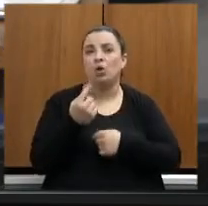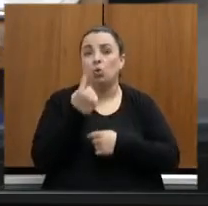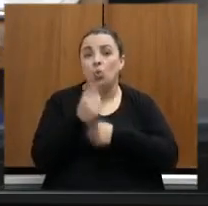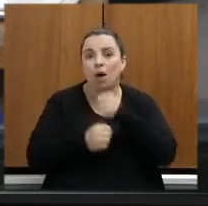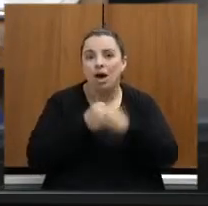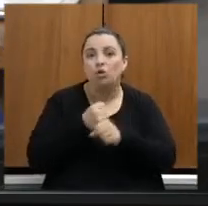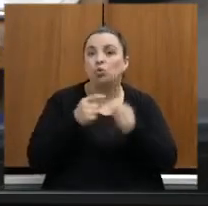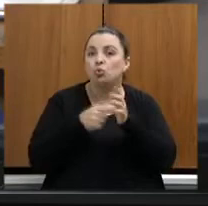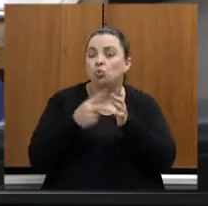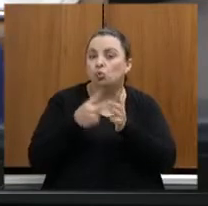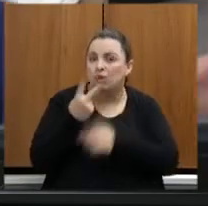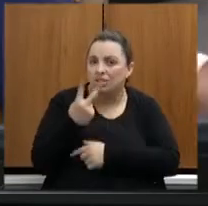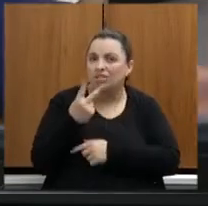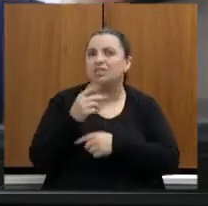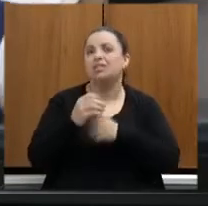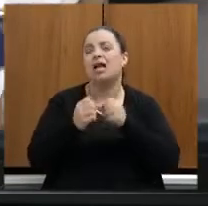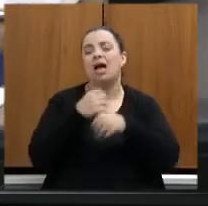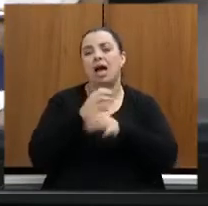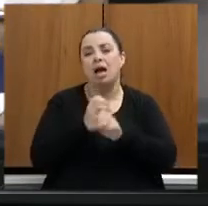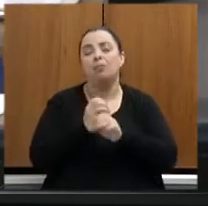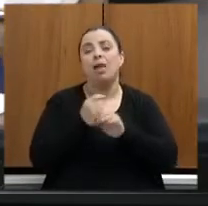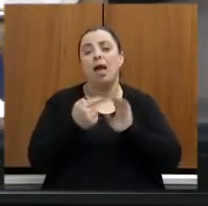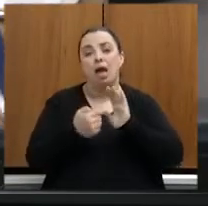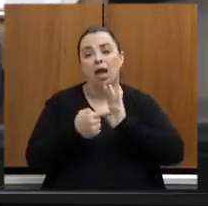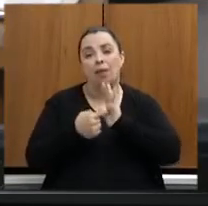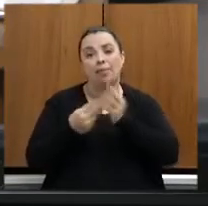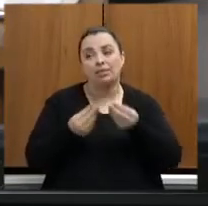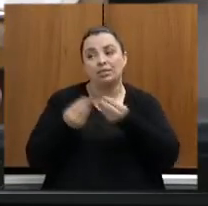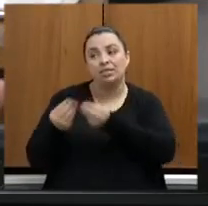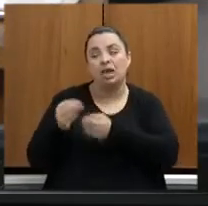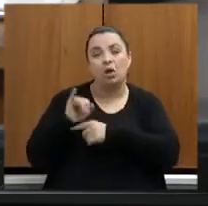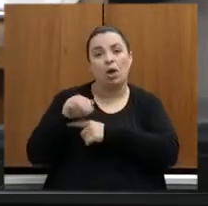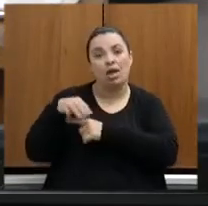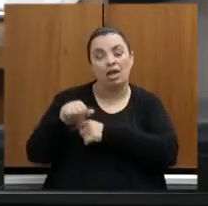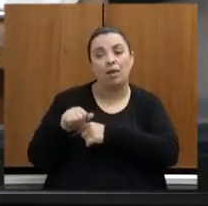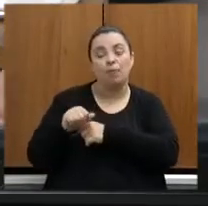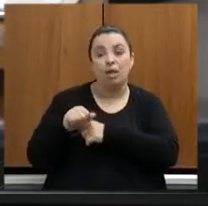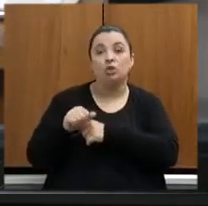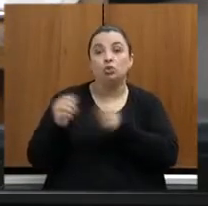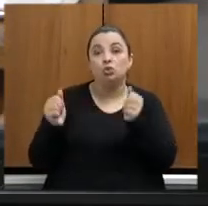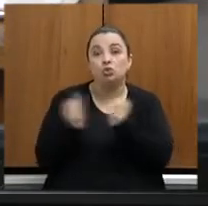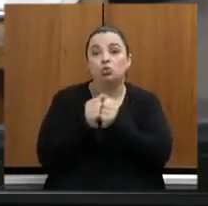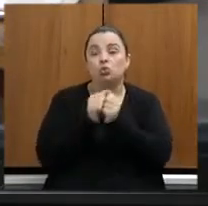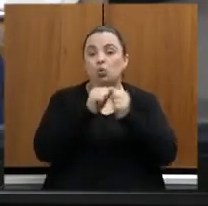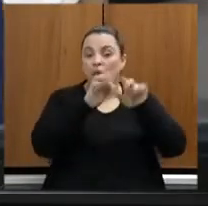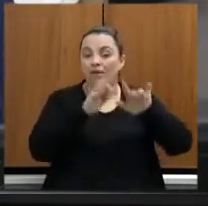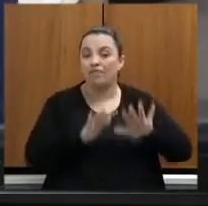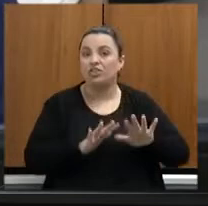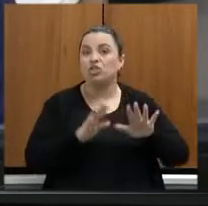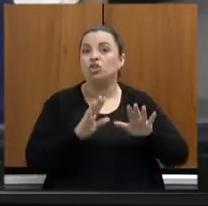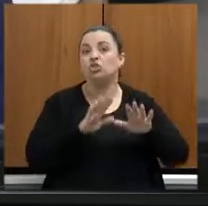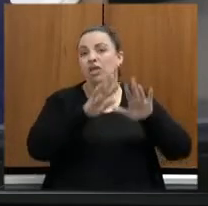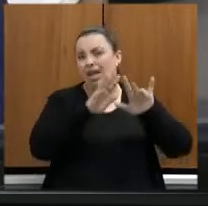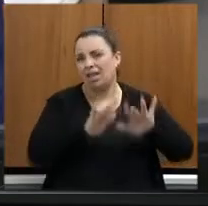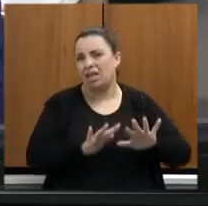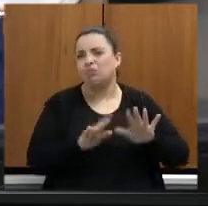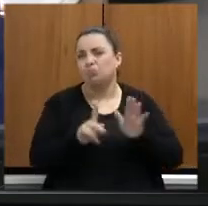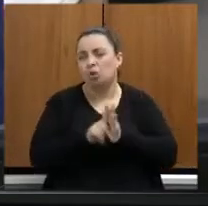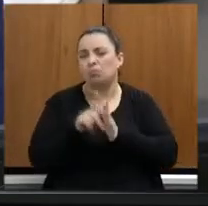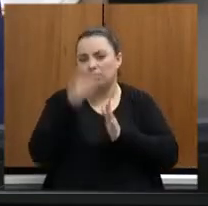apresentados ao ímãs animais na ficha cadastral do Produtor ele tá garantido isso aí e aí sim fazer um trabalho em conjunto